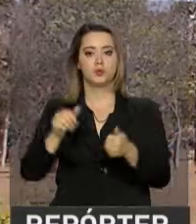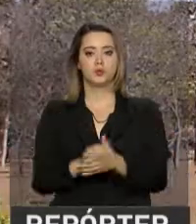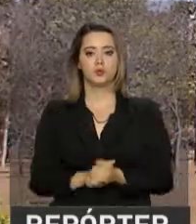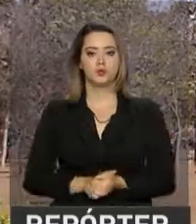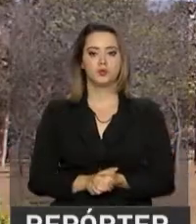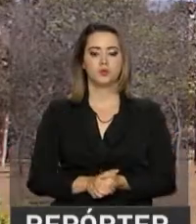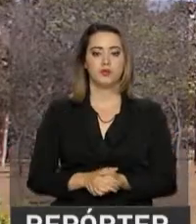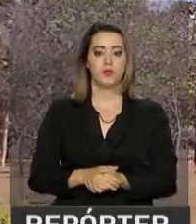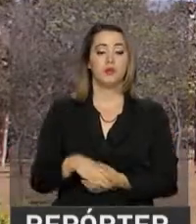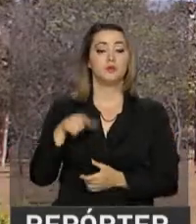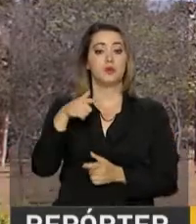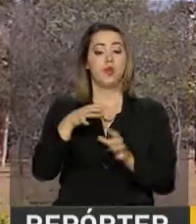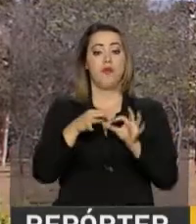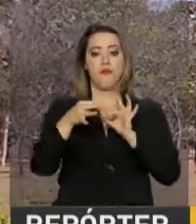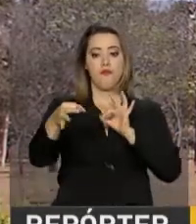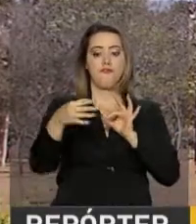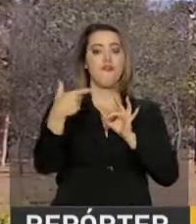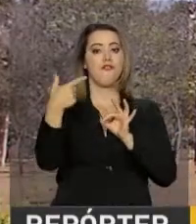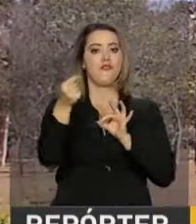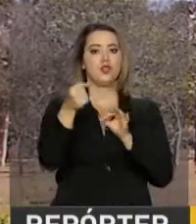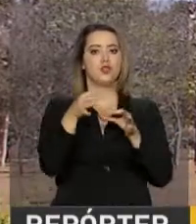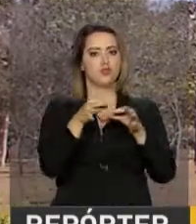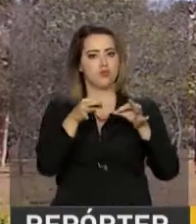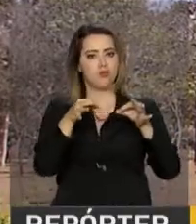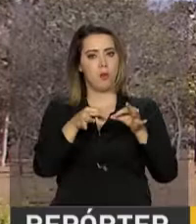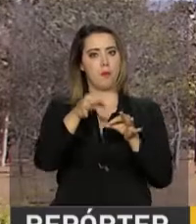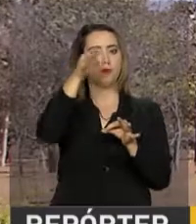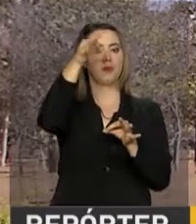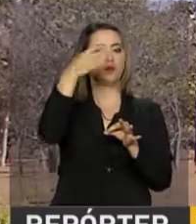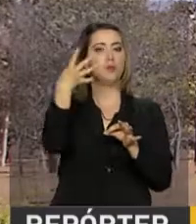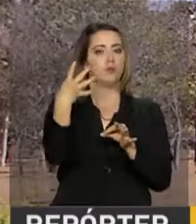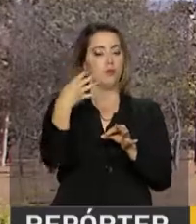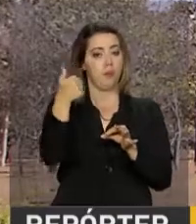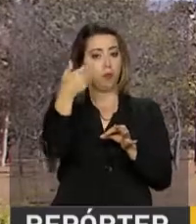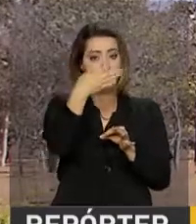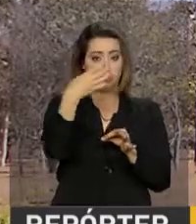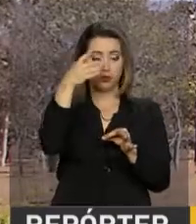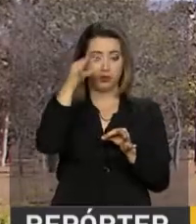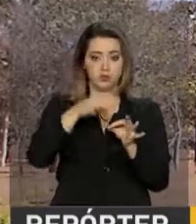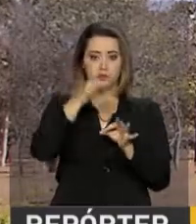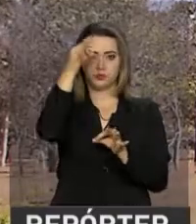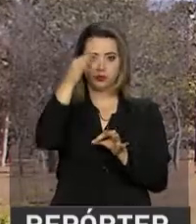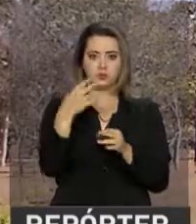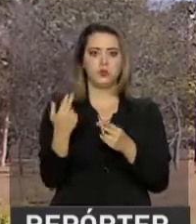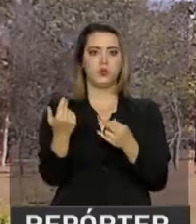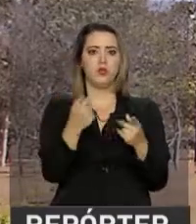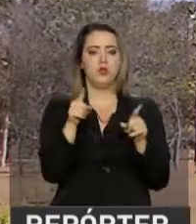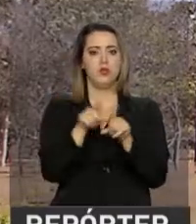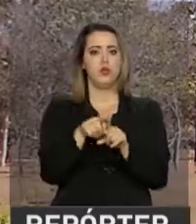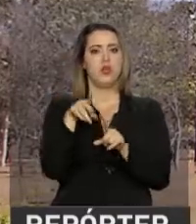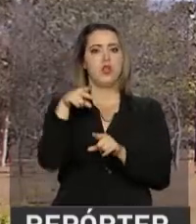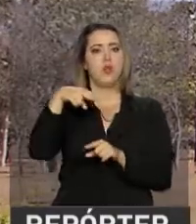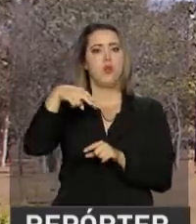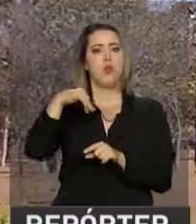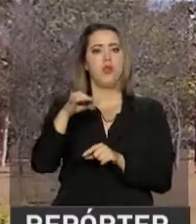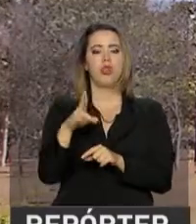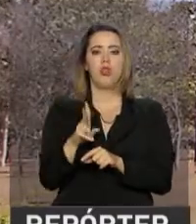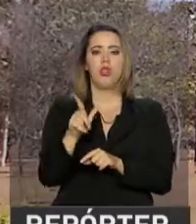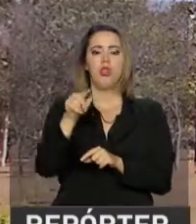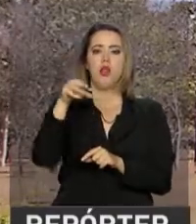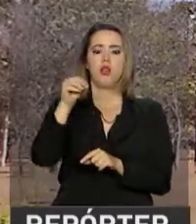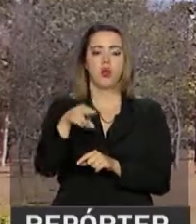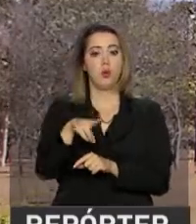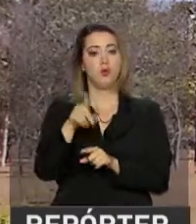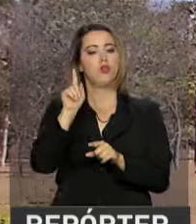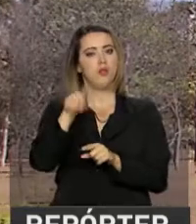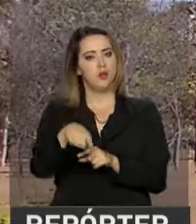A bandeira tem 20 metros de largura por 14 de altura. Ela é feita de um material parecido com o do paraquedas, um nylon. Apesar desse